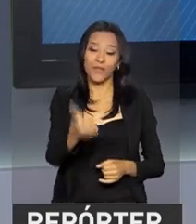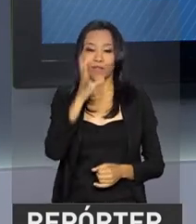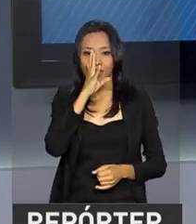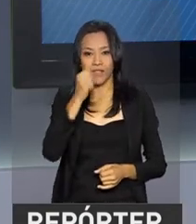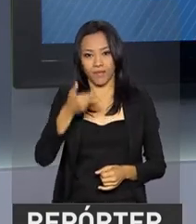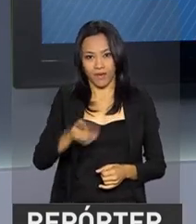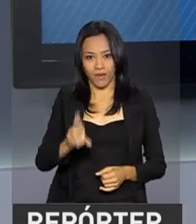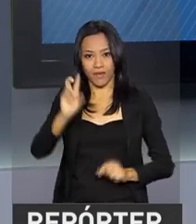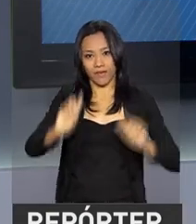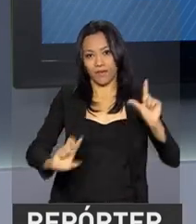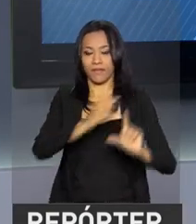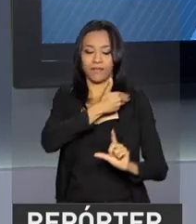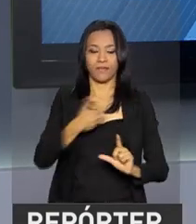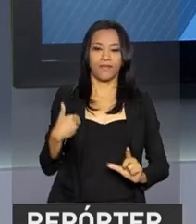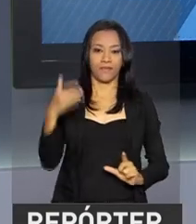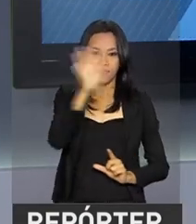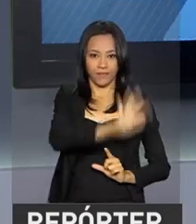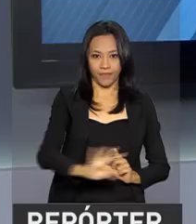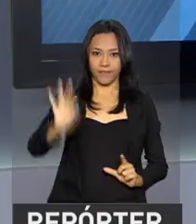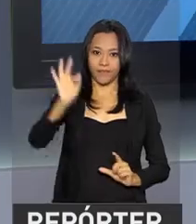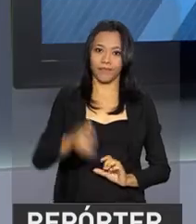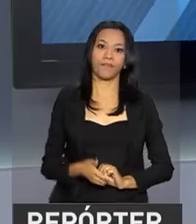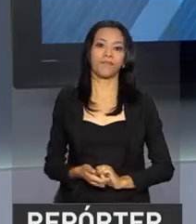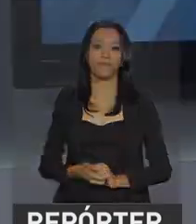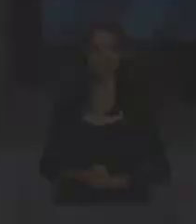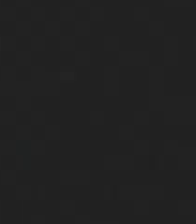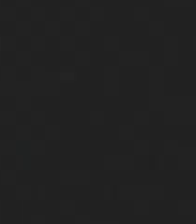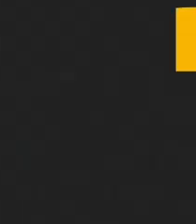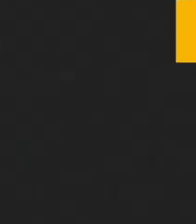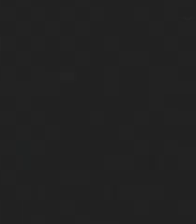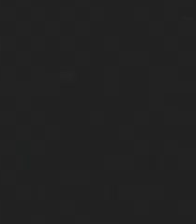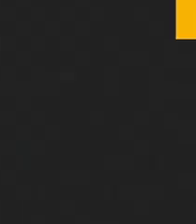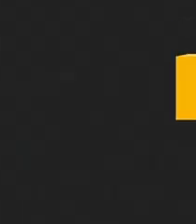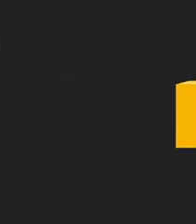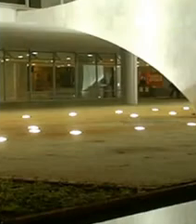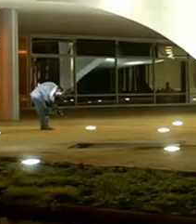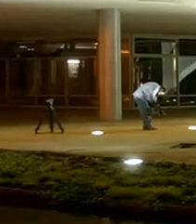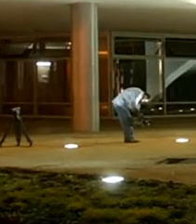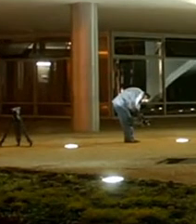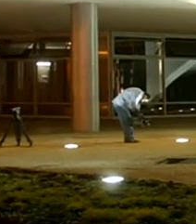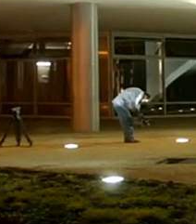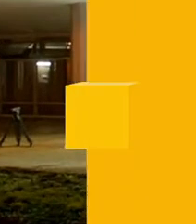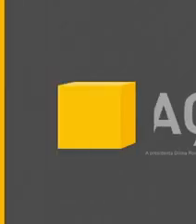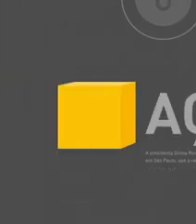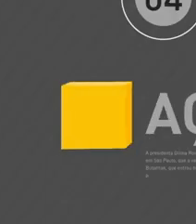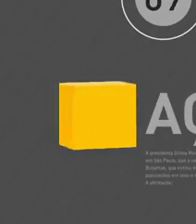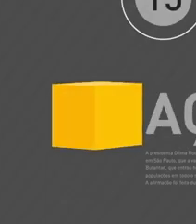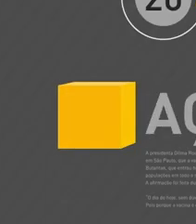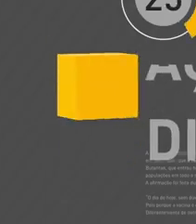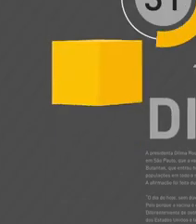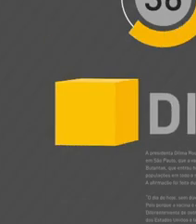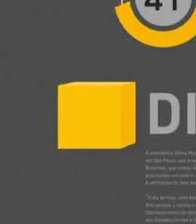Continue com a gente na NBR, a TV do Governo Federal.